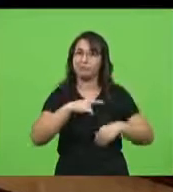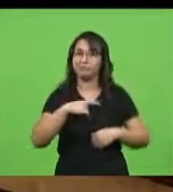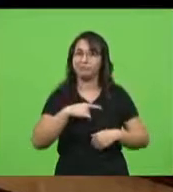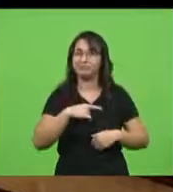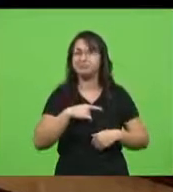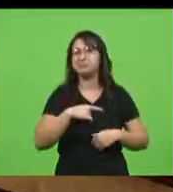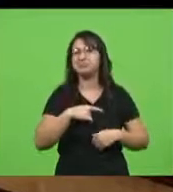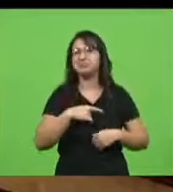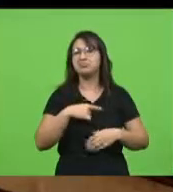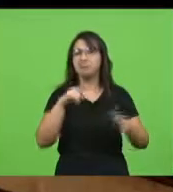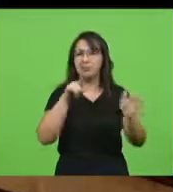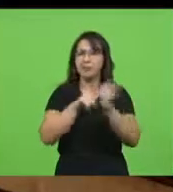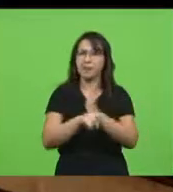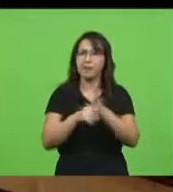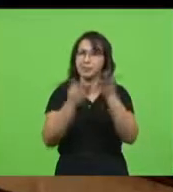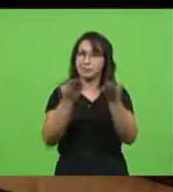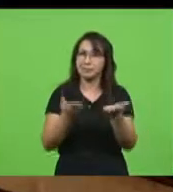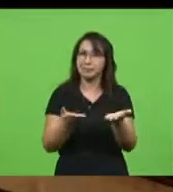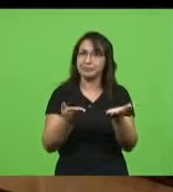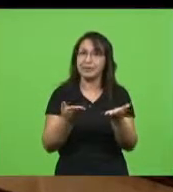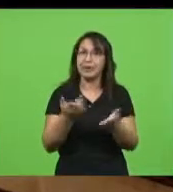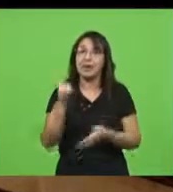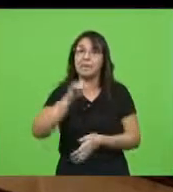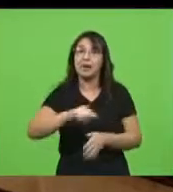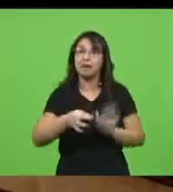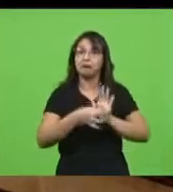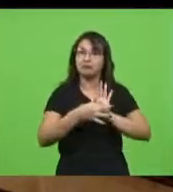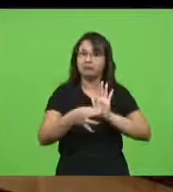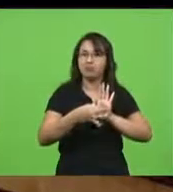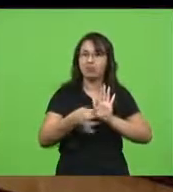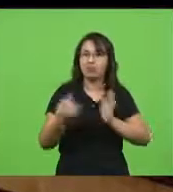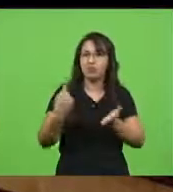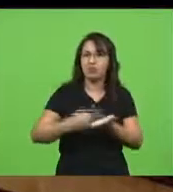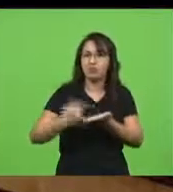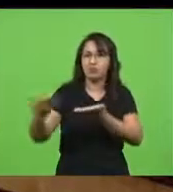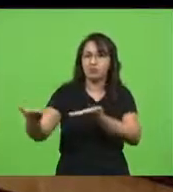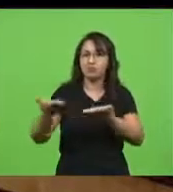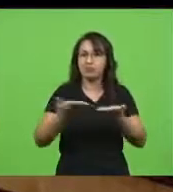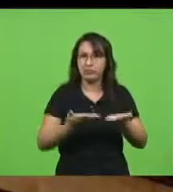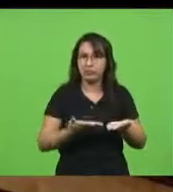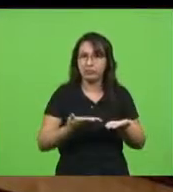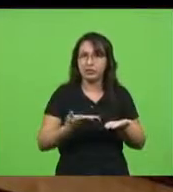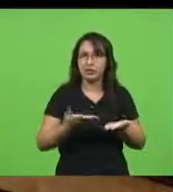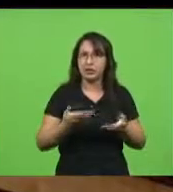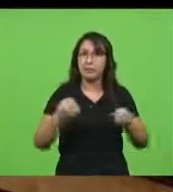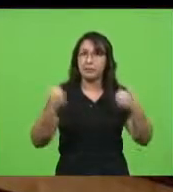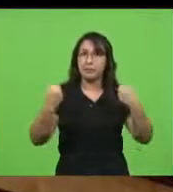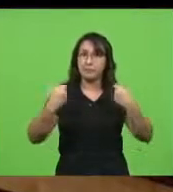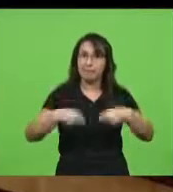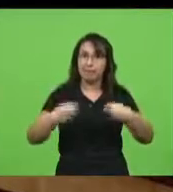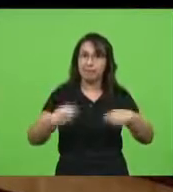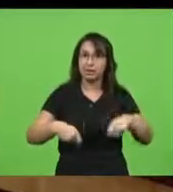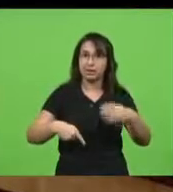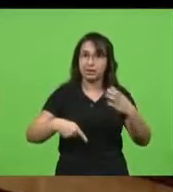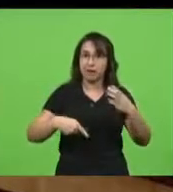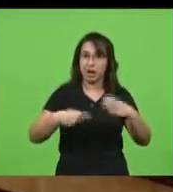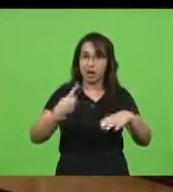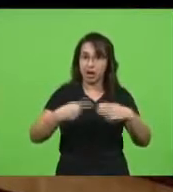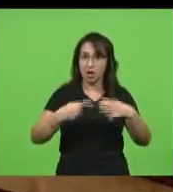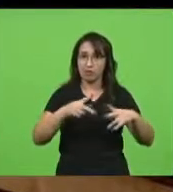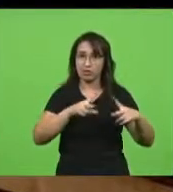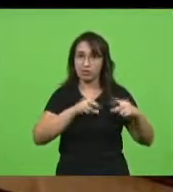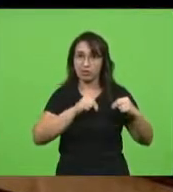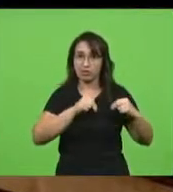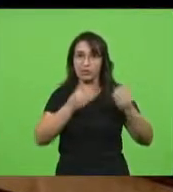e, obviamente, sugerir também que as convocações, os convites sejam feitos nas comissões de mérito, porque lá o debate vai